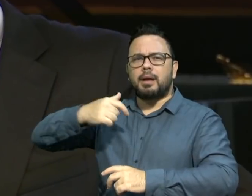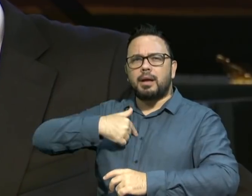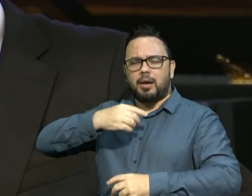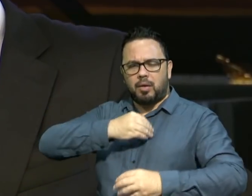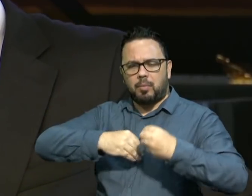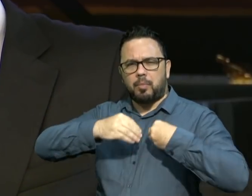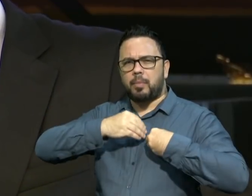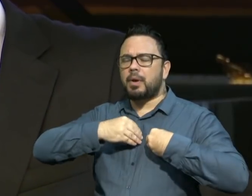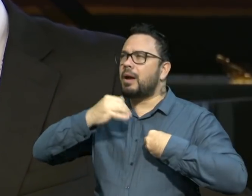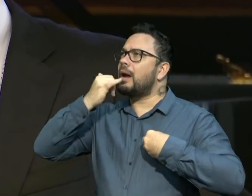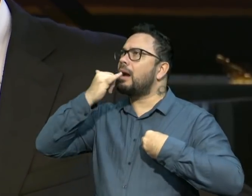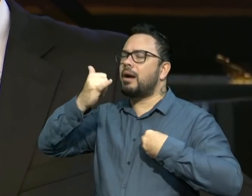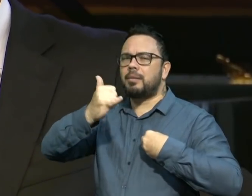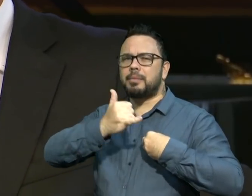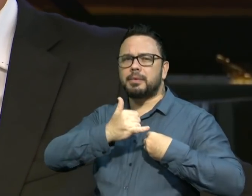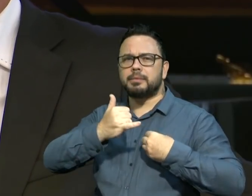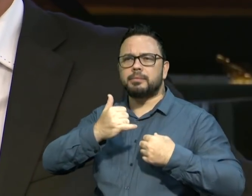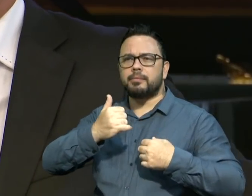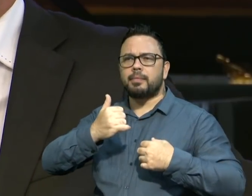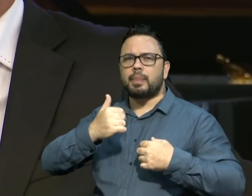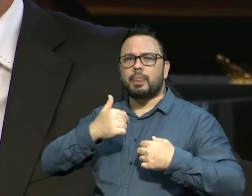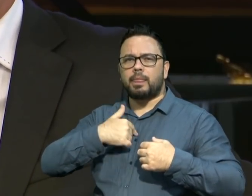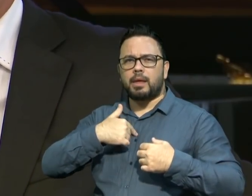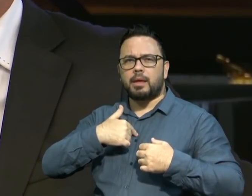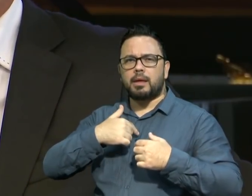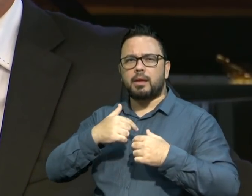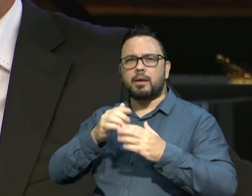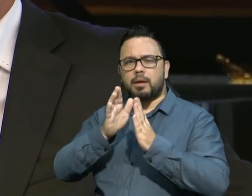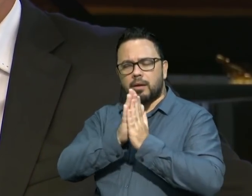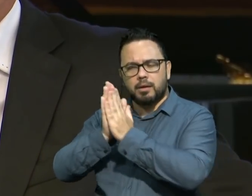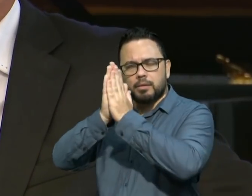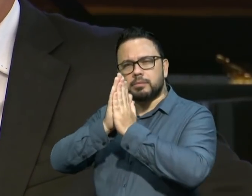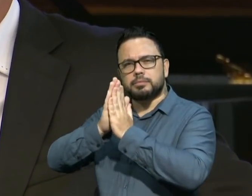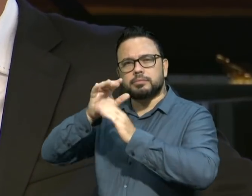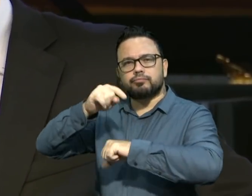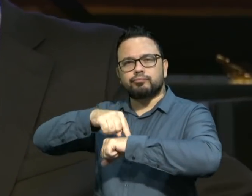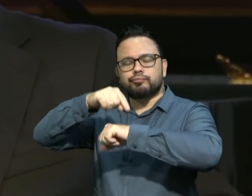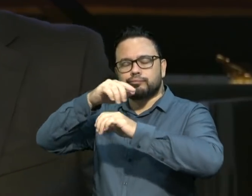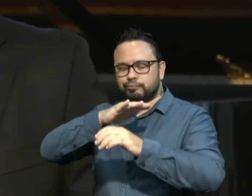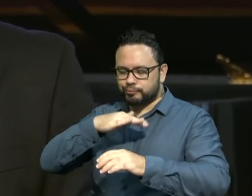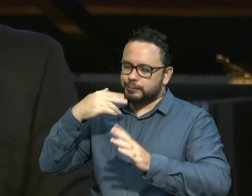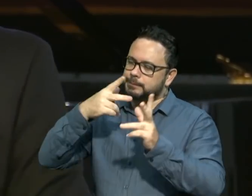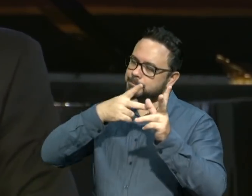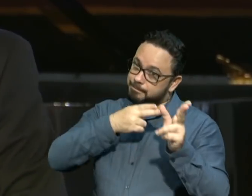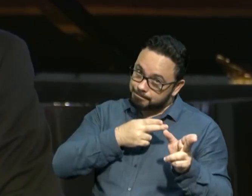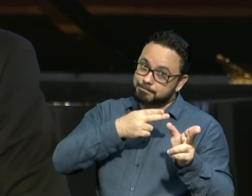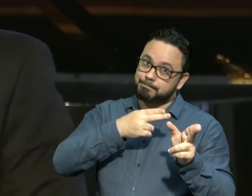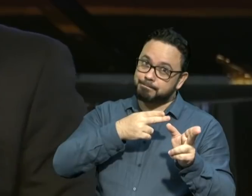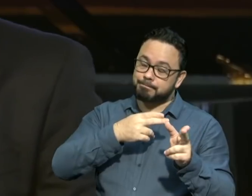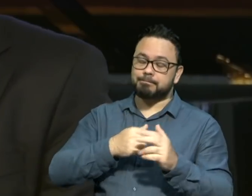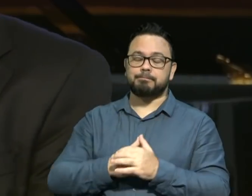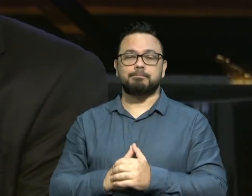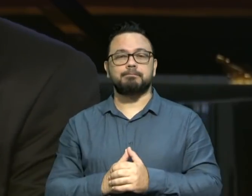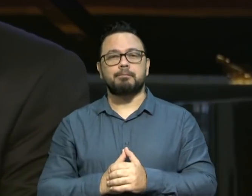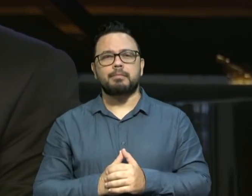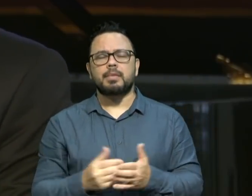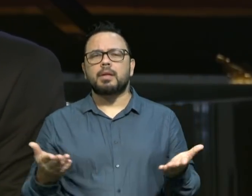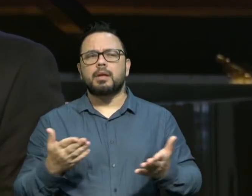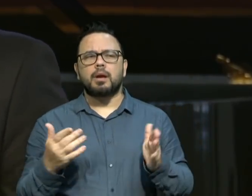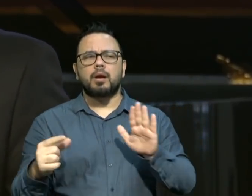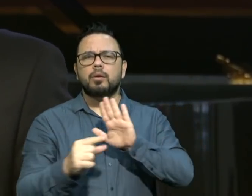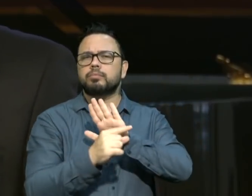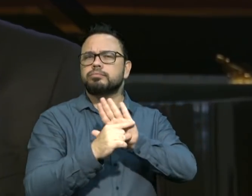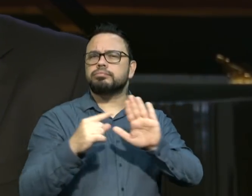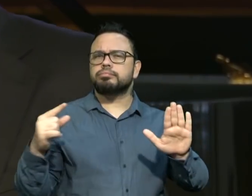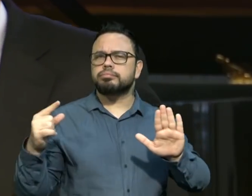com estas palavras adormeceu agora vamos ao texto que nós vamos explorar um pouquinho